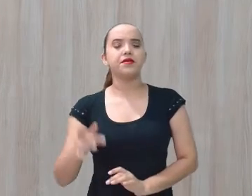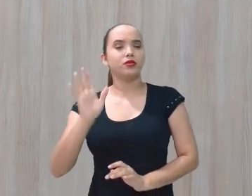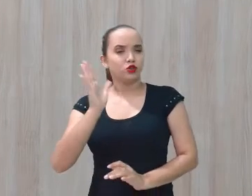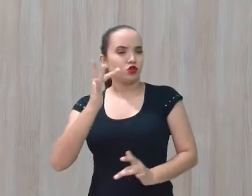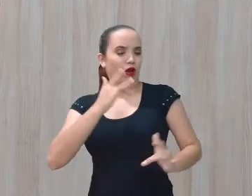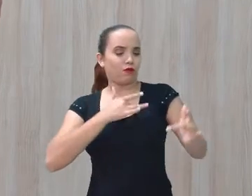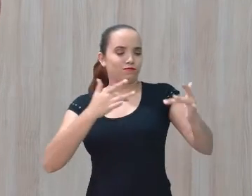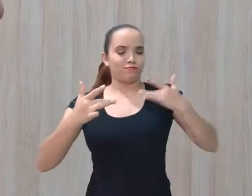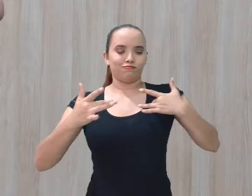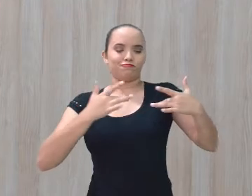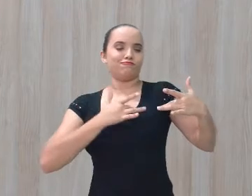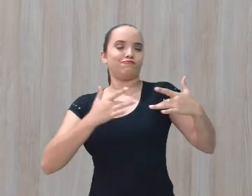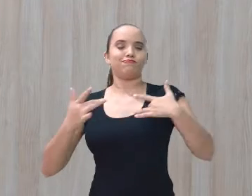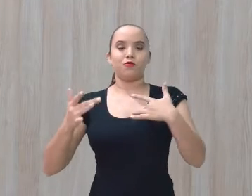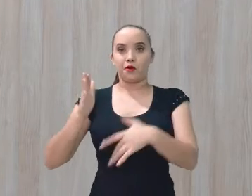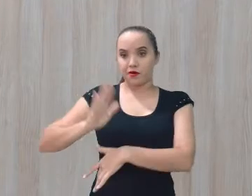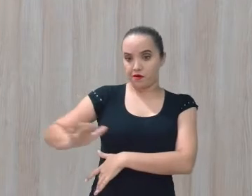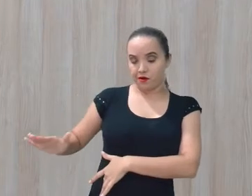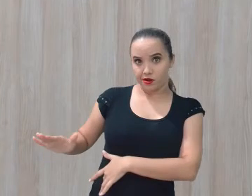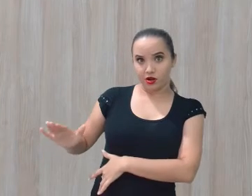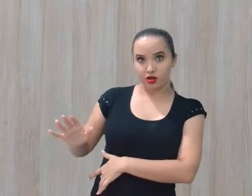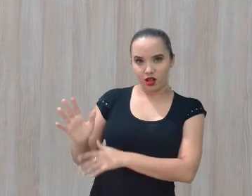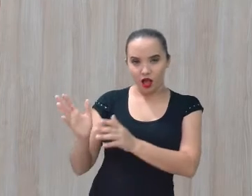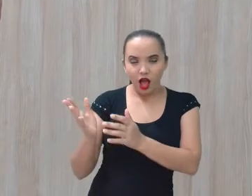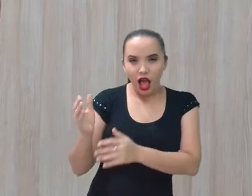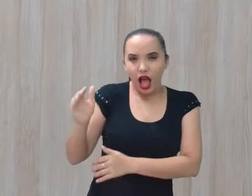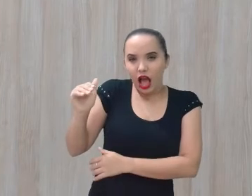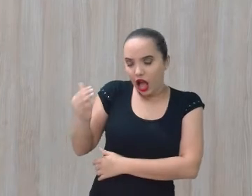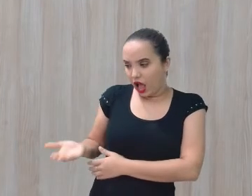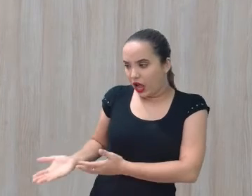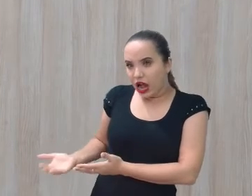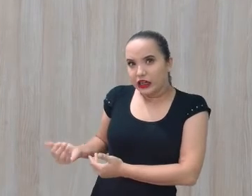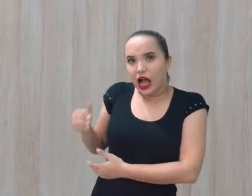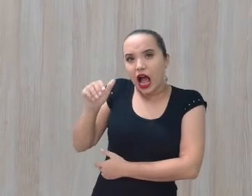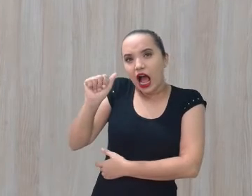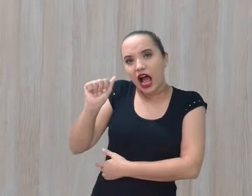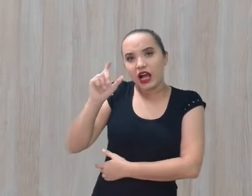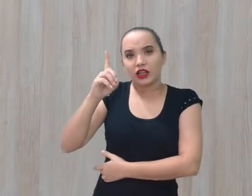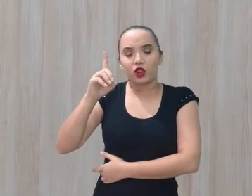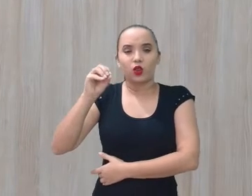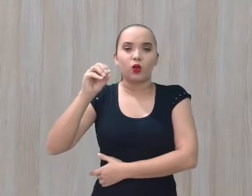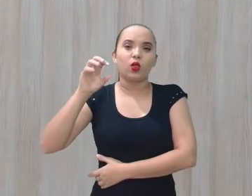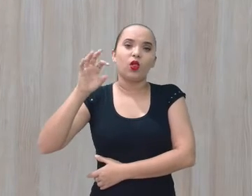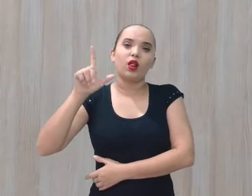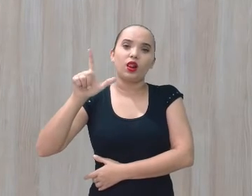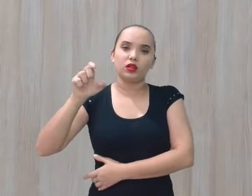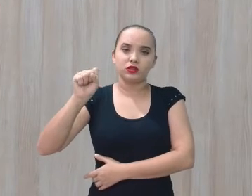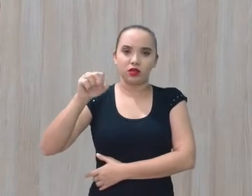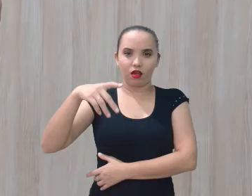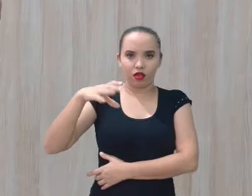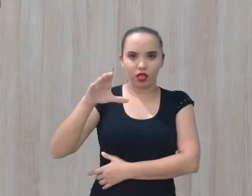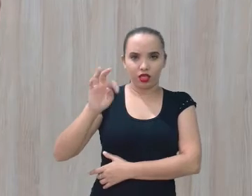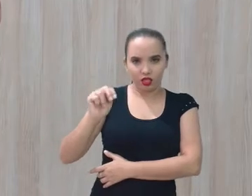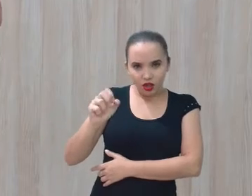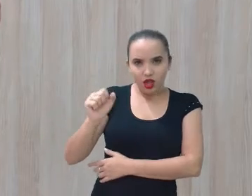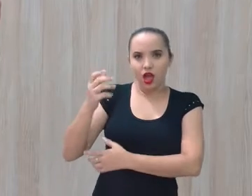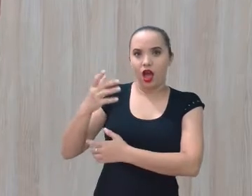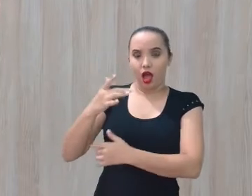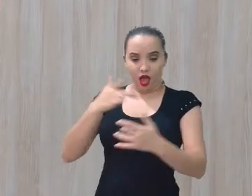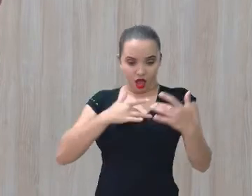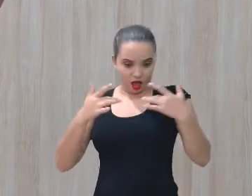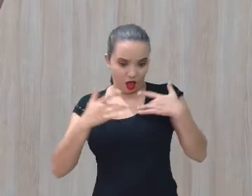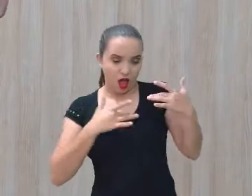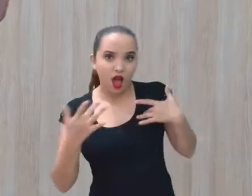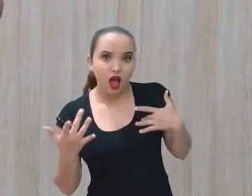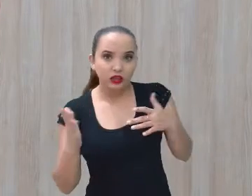a criança, adolescente se apaixona, não vamos colocar isso aqui em questão, né? Namoro,